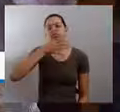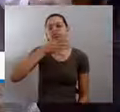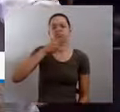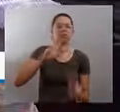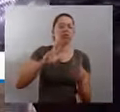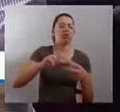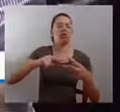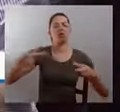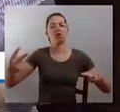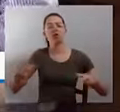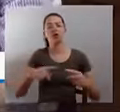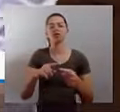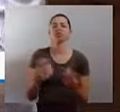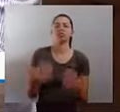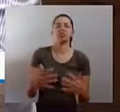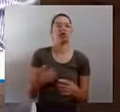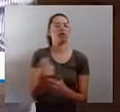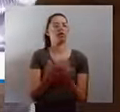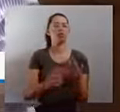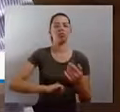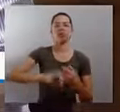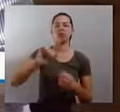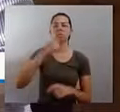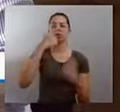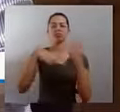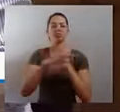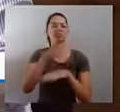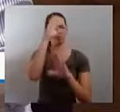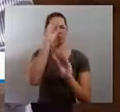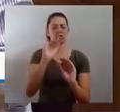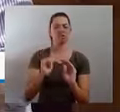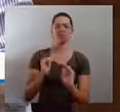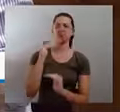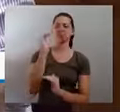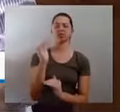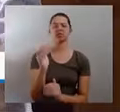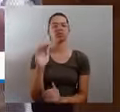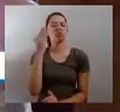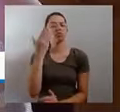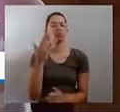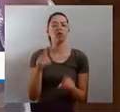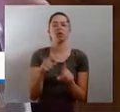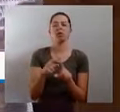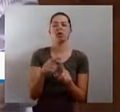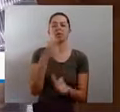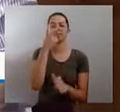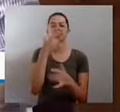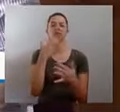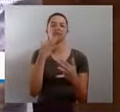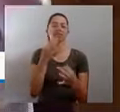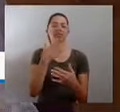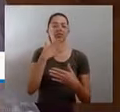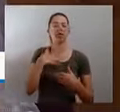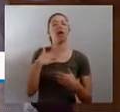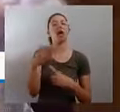uma potência económica, sobre ter a população mais instruída, quase que nos queria fazer acreditar que vêm pessoas de todo o mundo para ver a bandeira